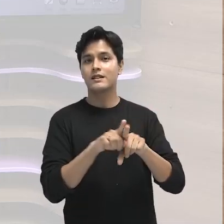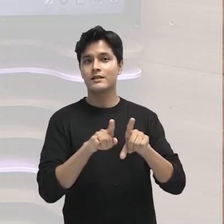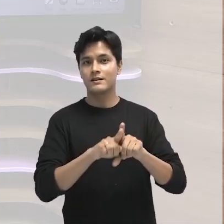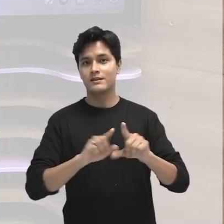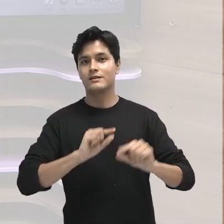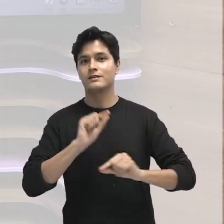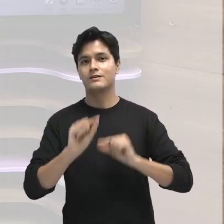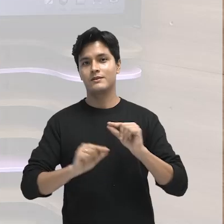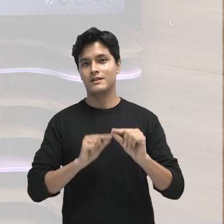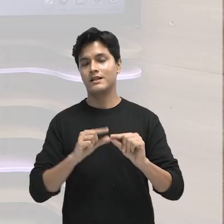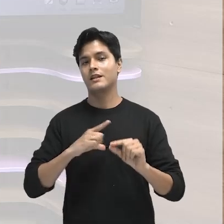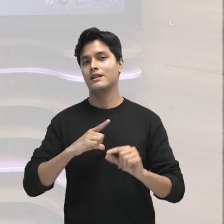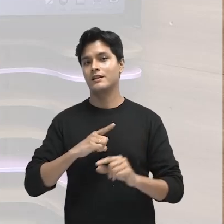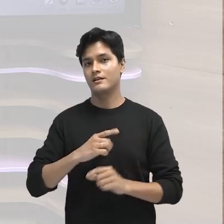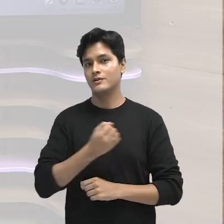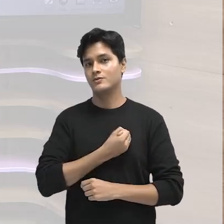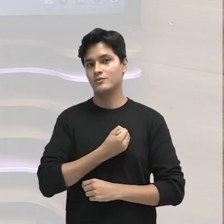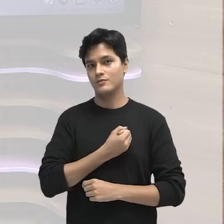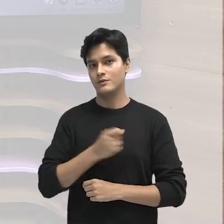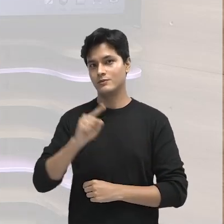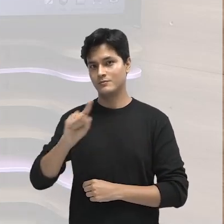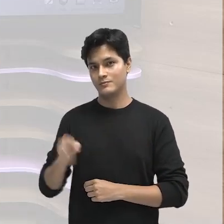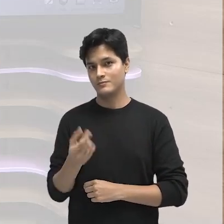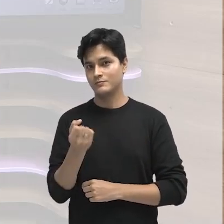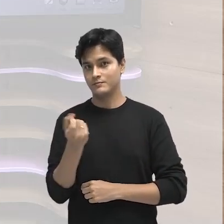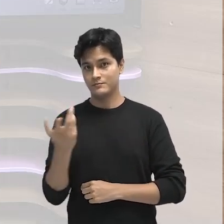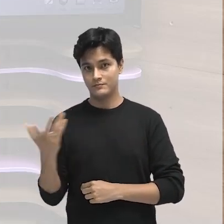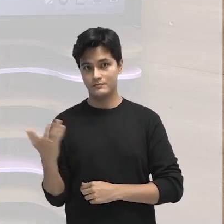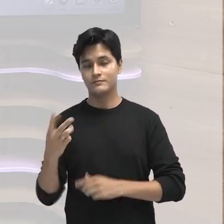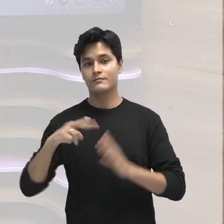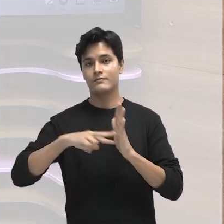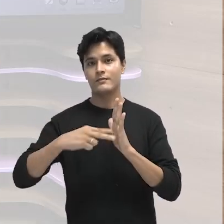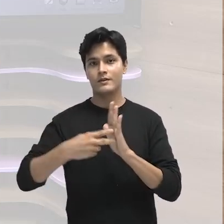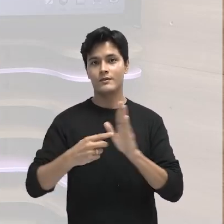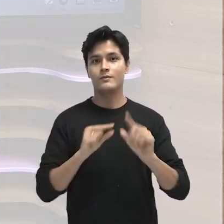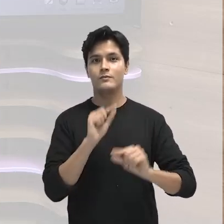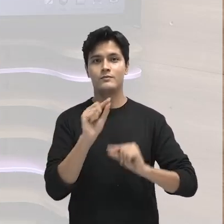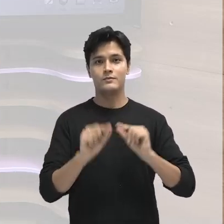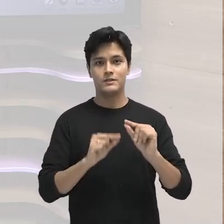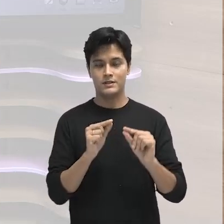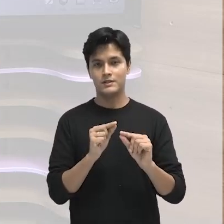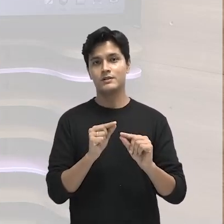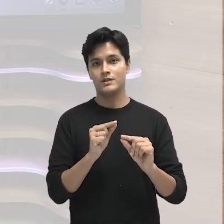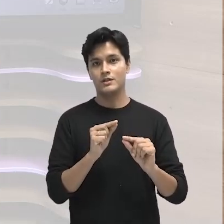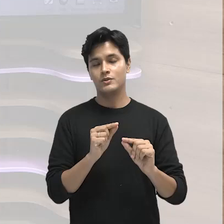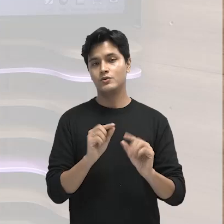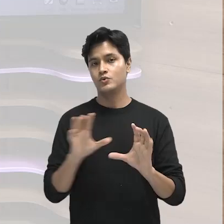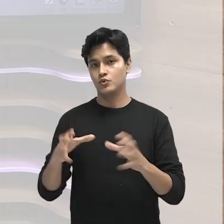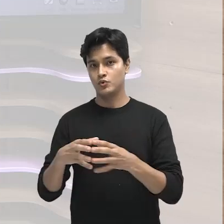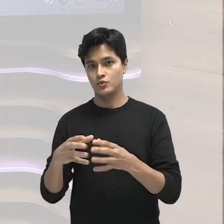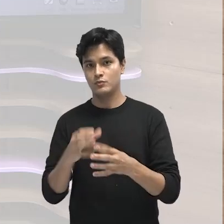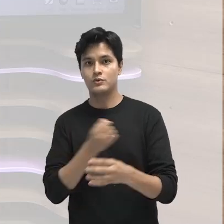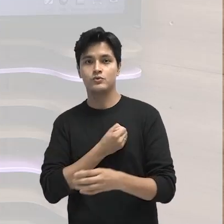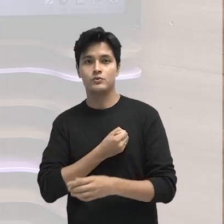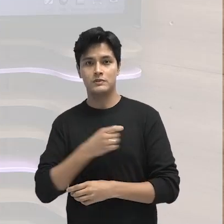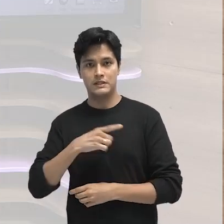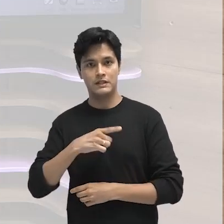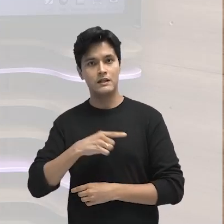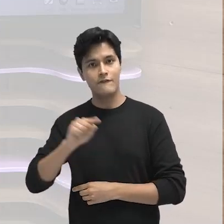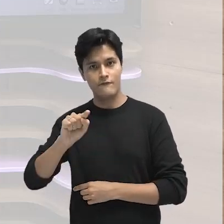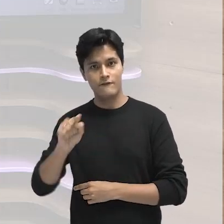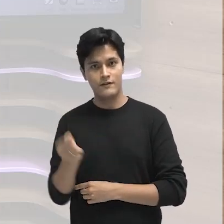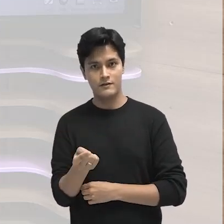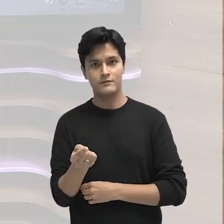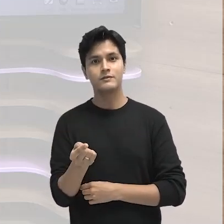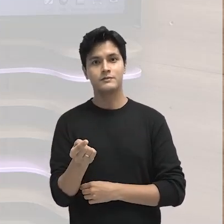os números decimais, tá? Ou seja, são números que neles existe a vírgula.